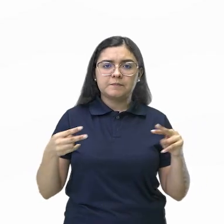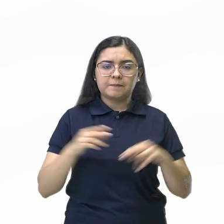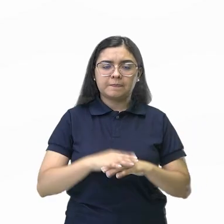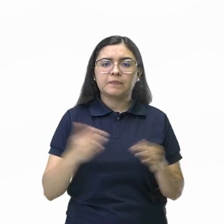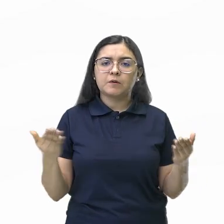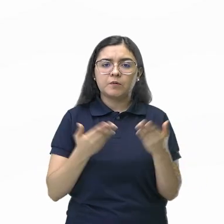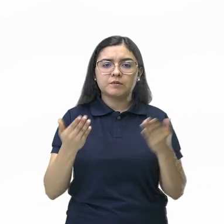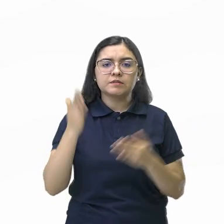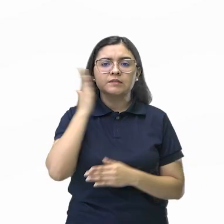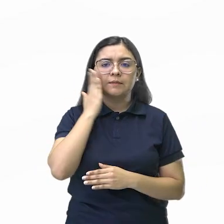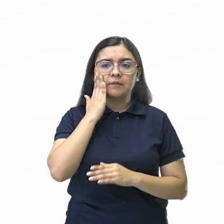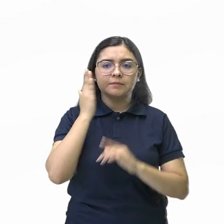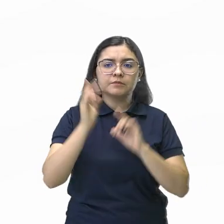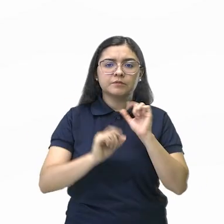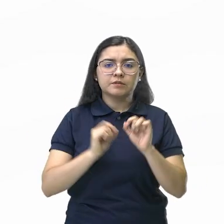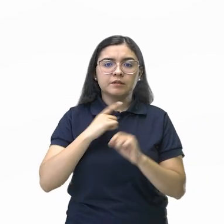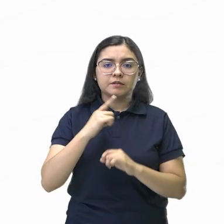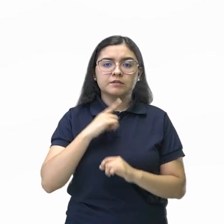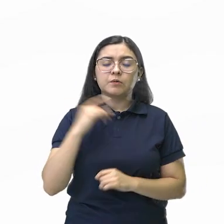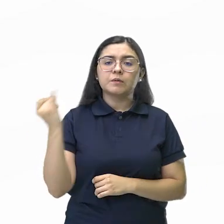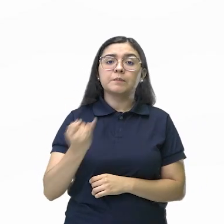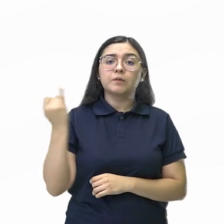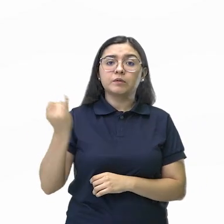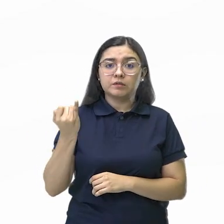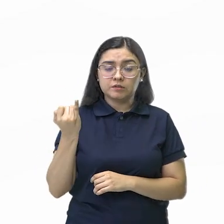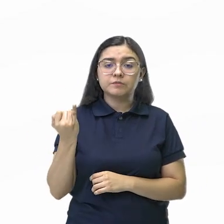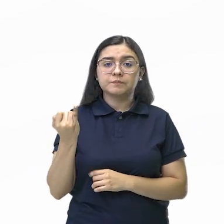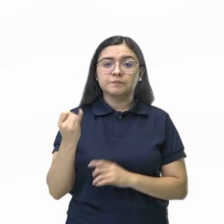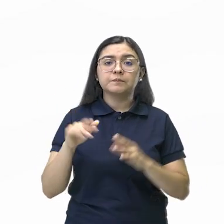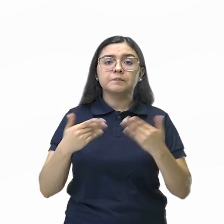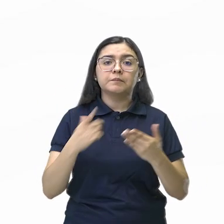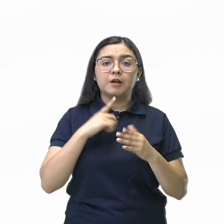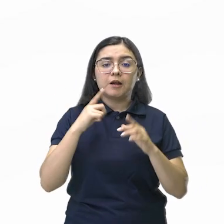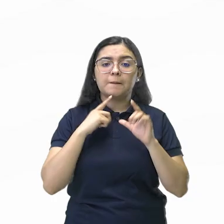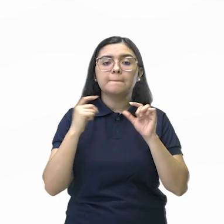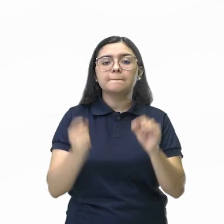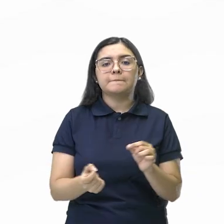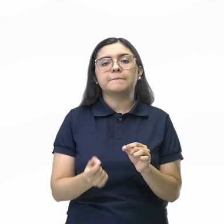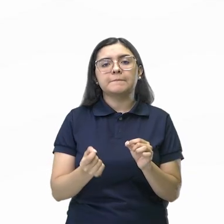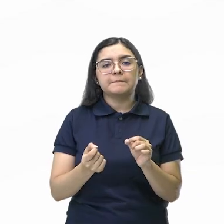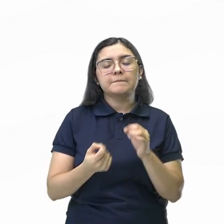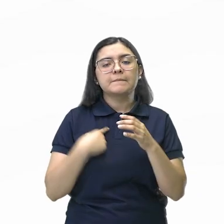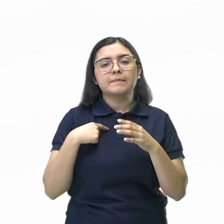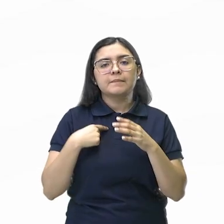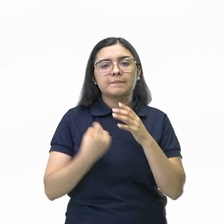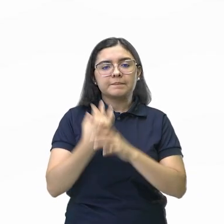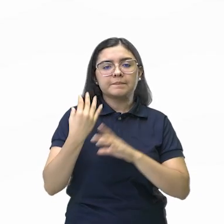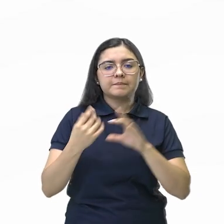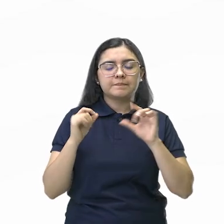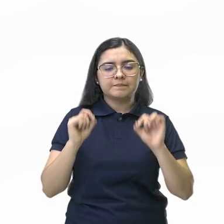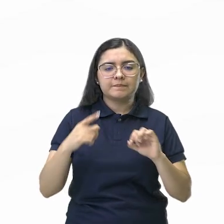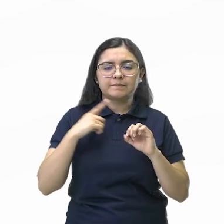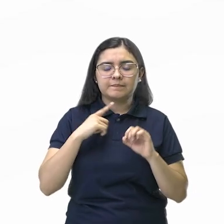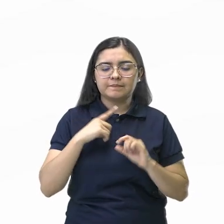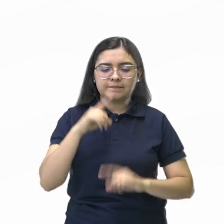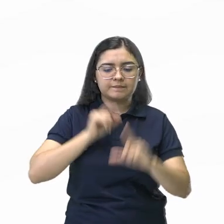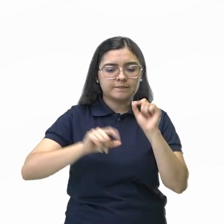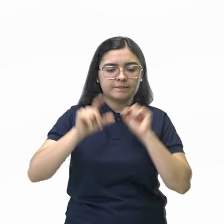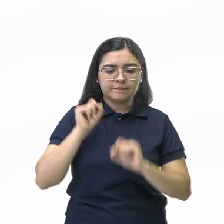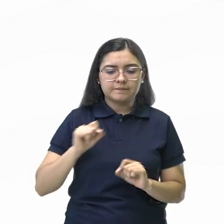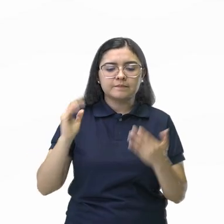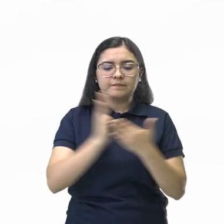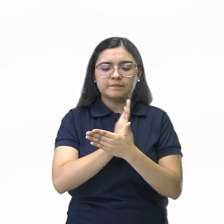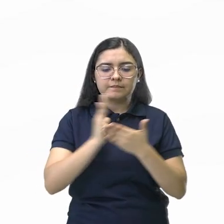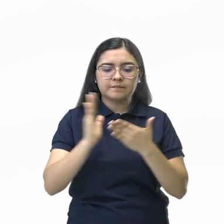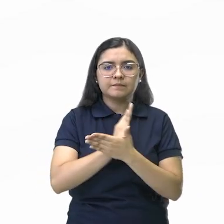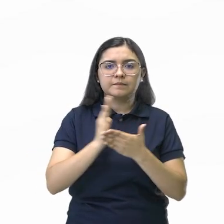nós sabemos, né, que elas são importantíssimas aí para fazer a seleção artificial de determinados produtos.